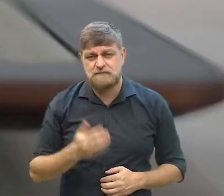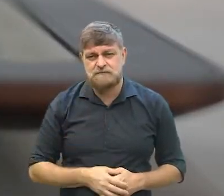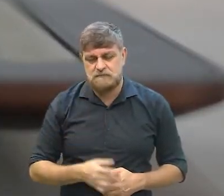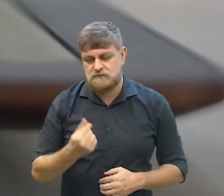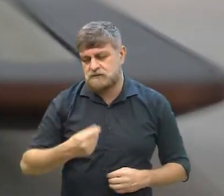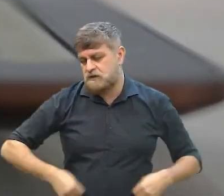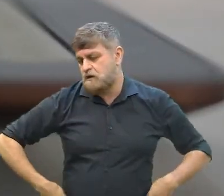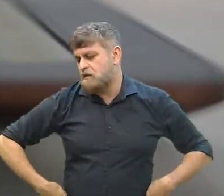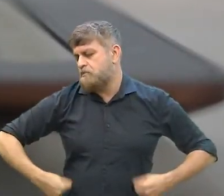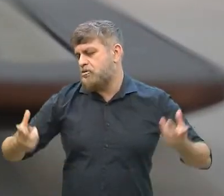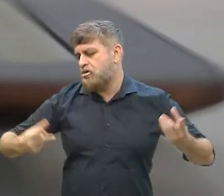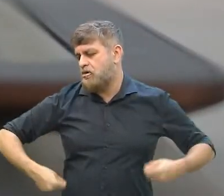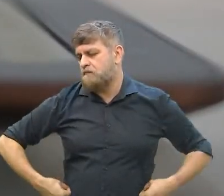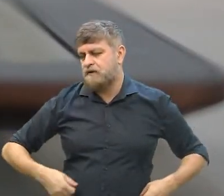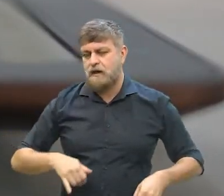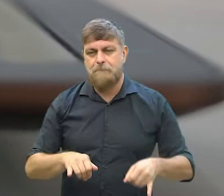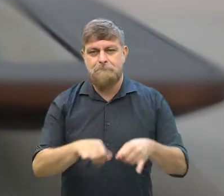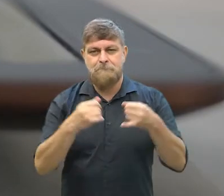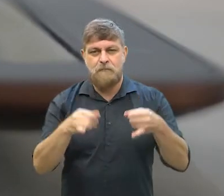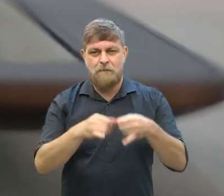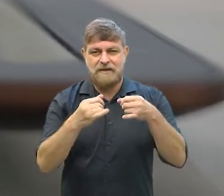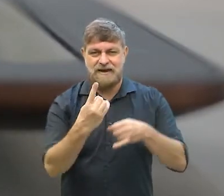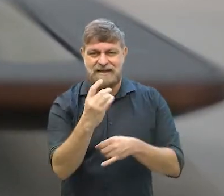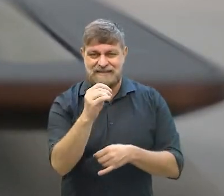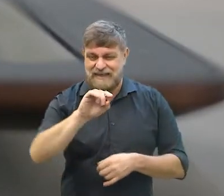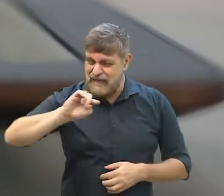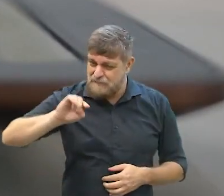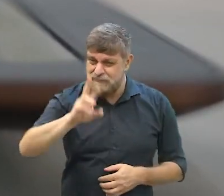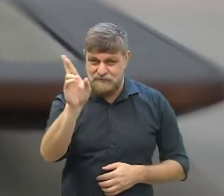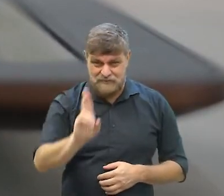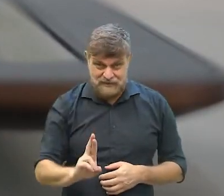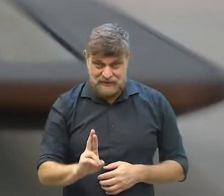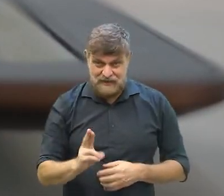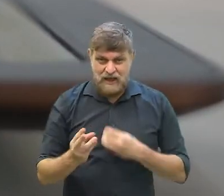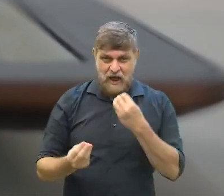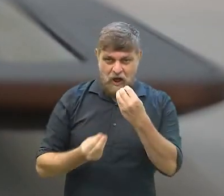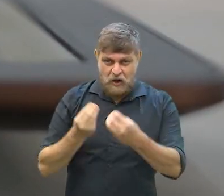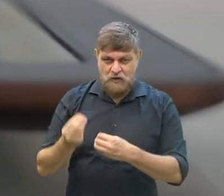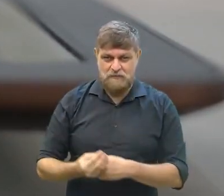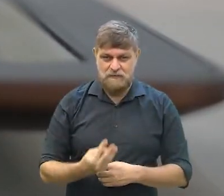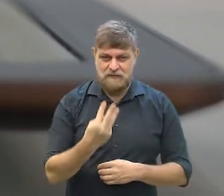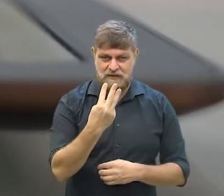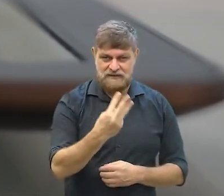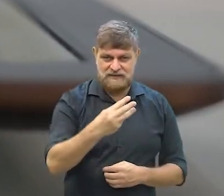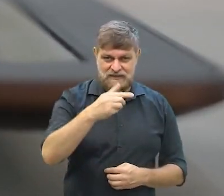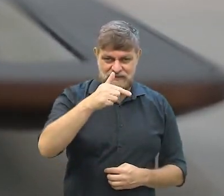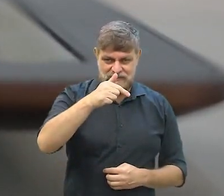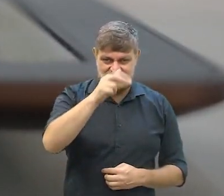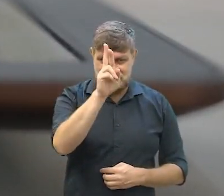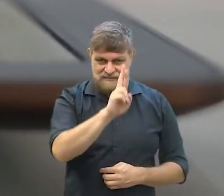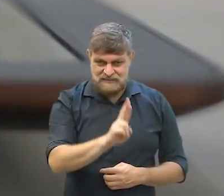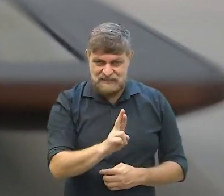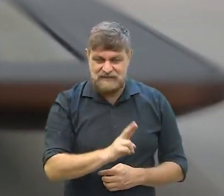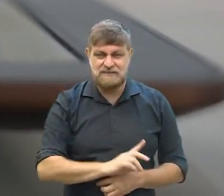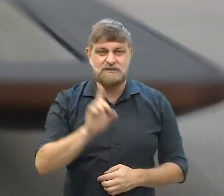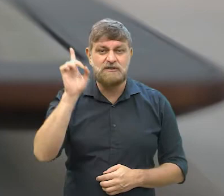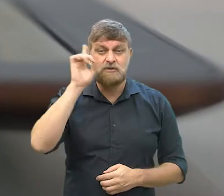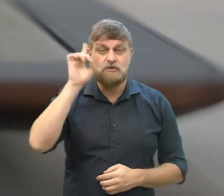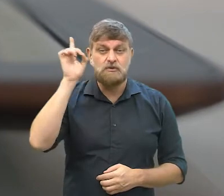à toa R$10.000 no ano? É gastar R$37 por dia de